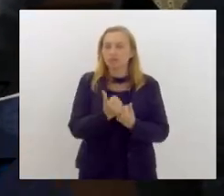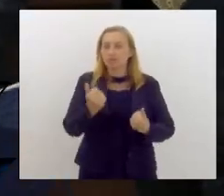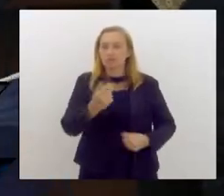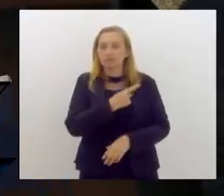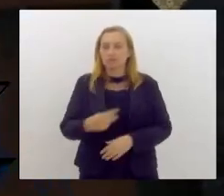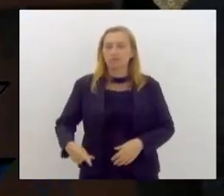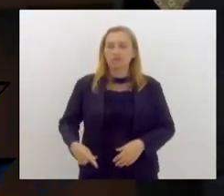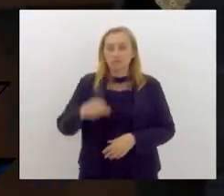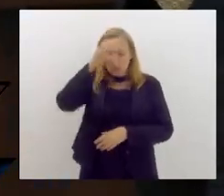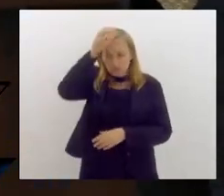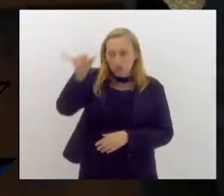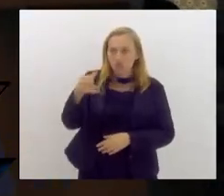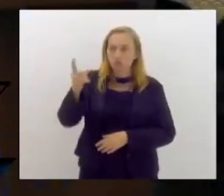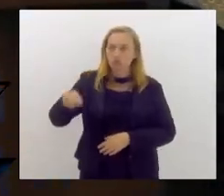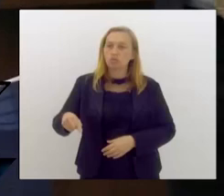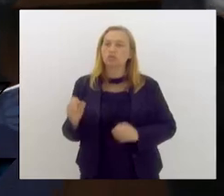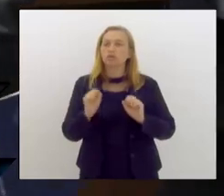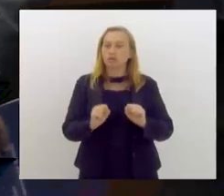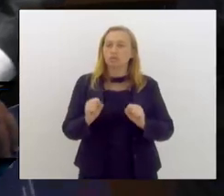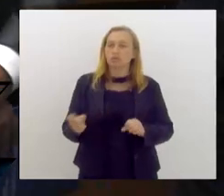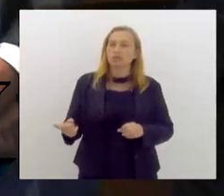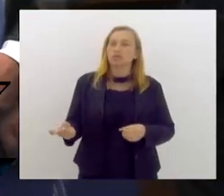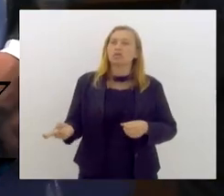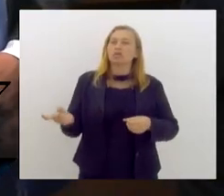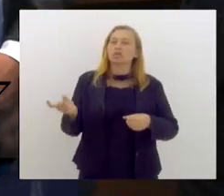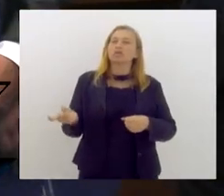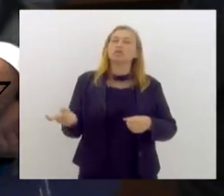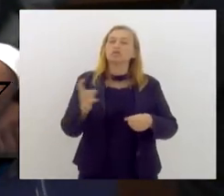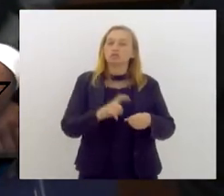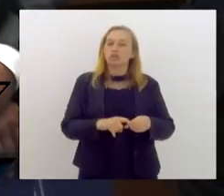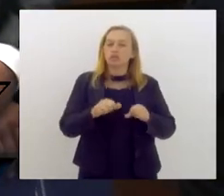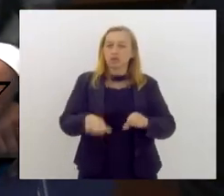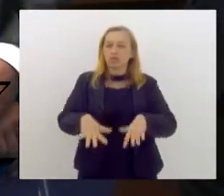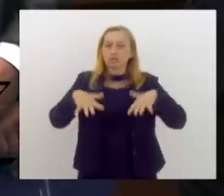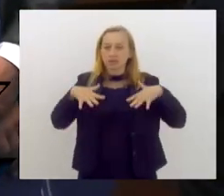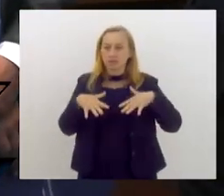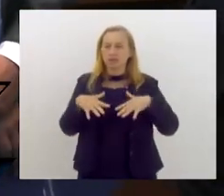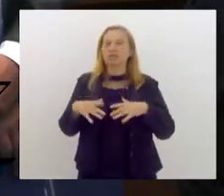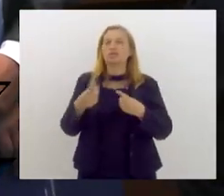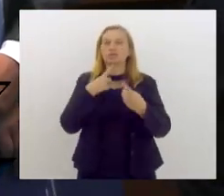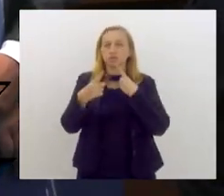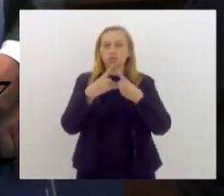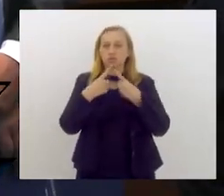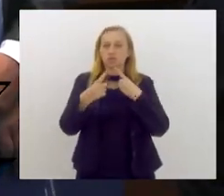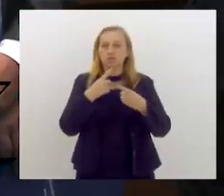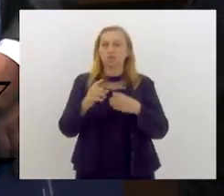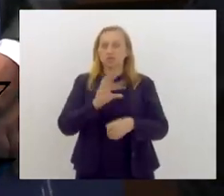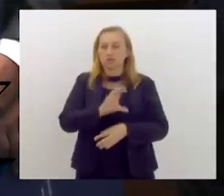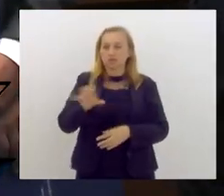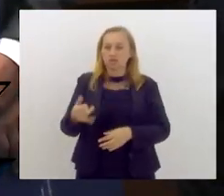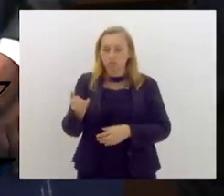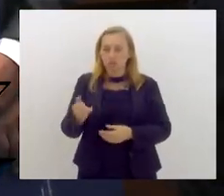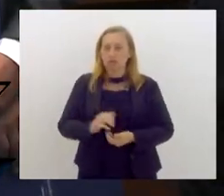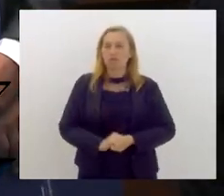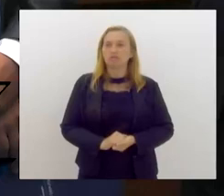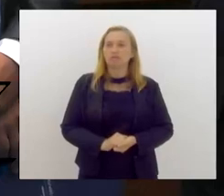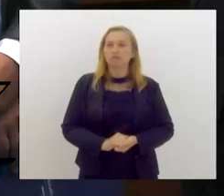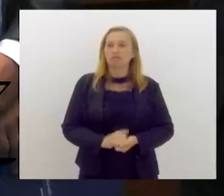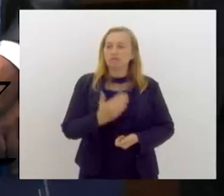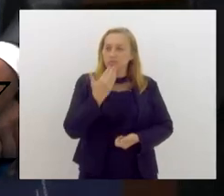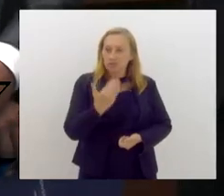Ju, para que a gente possa trazer o projeto de volta ao plenário, uma vez superada a discussão na CCJ. Fazer um